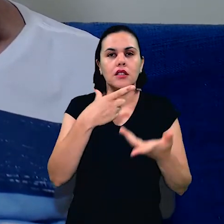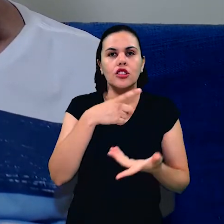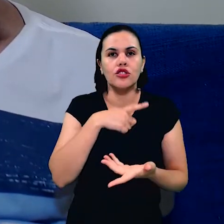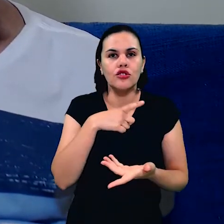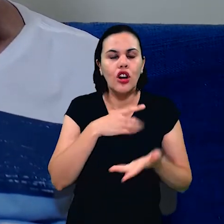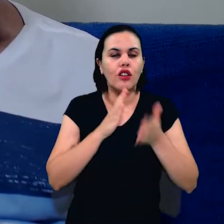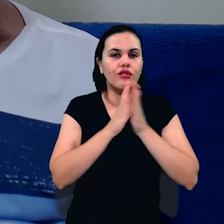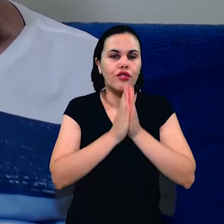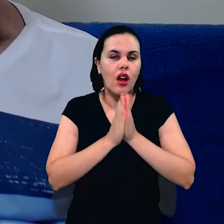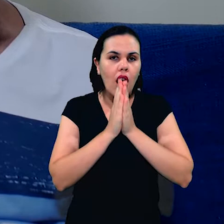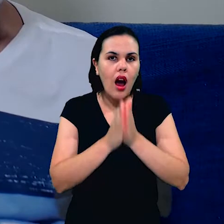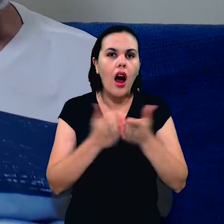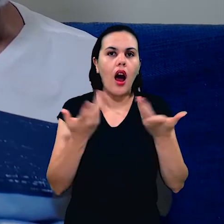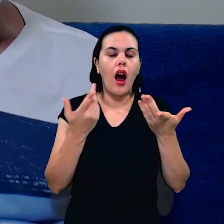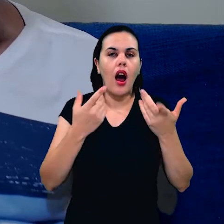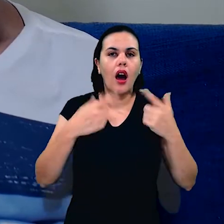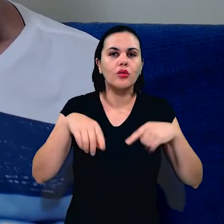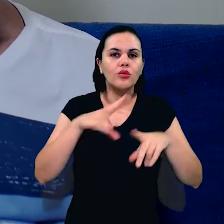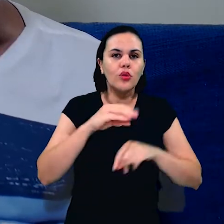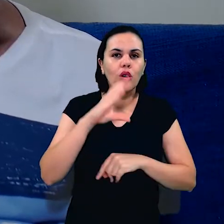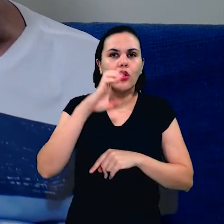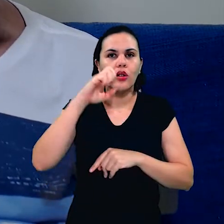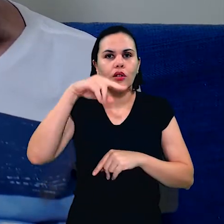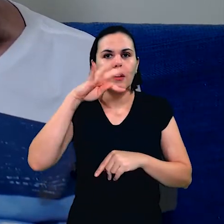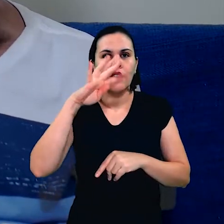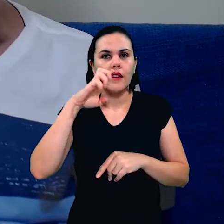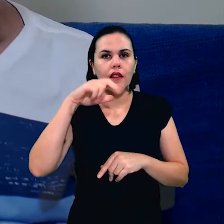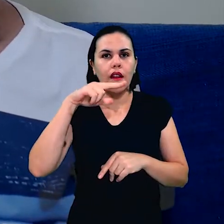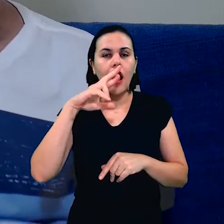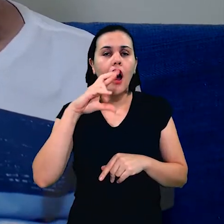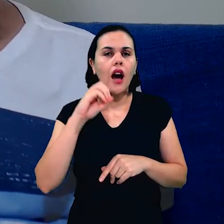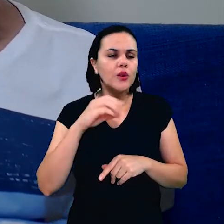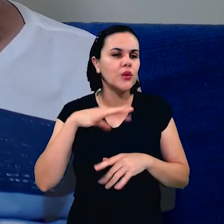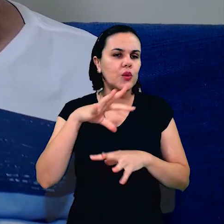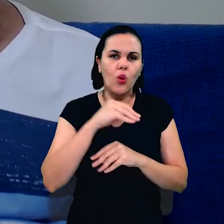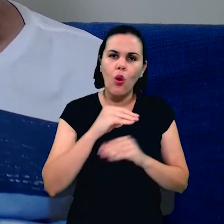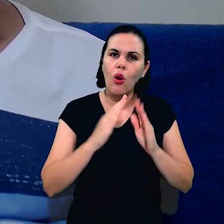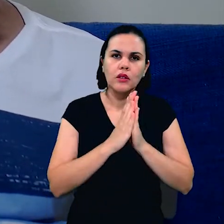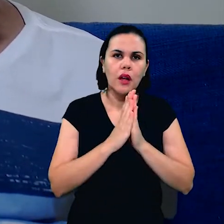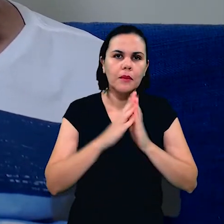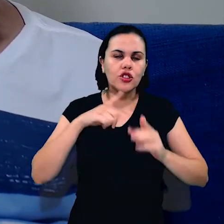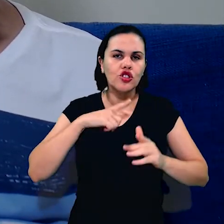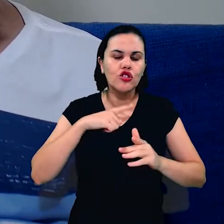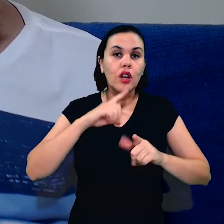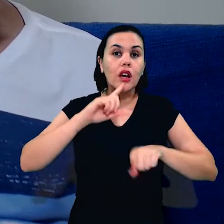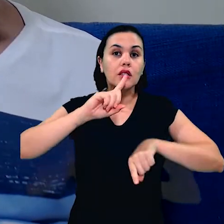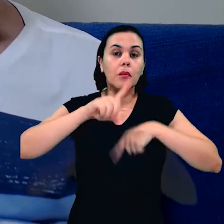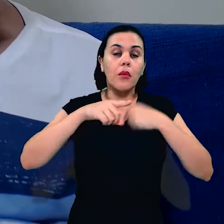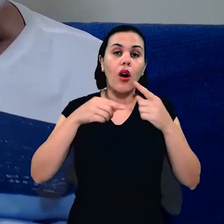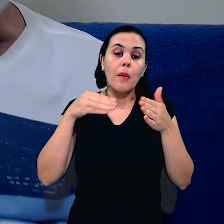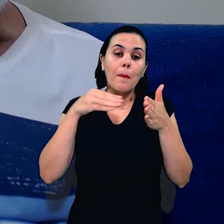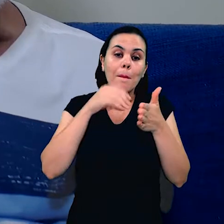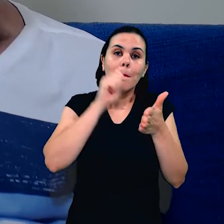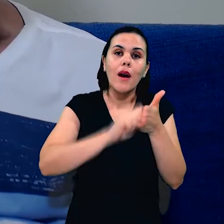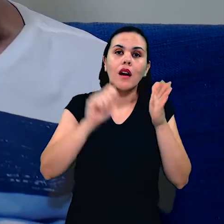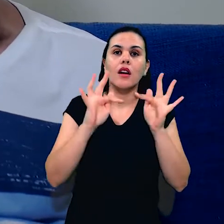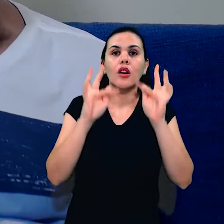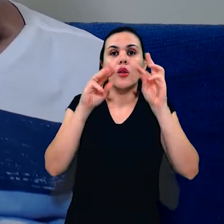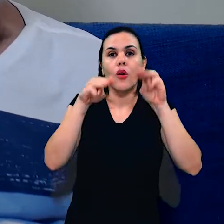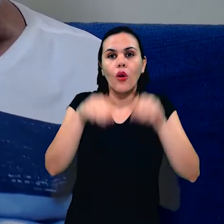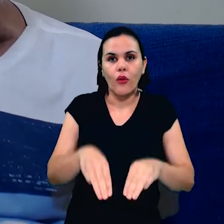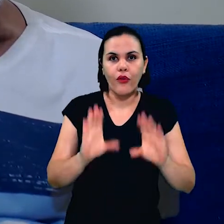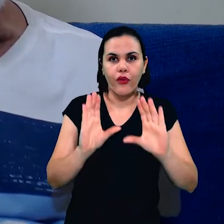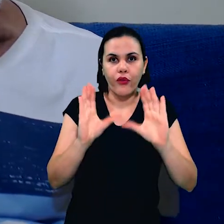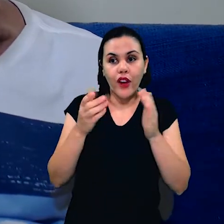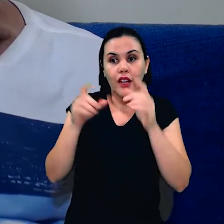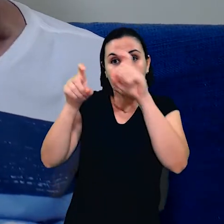tinha a reza, né, o setenário, a missa. E então, era o fim da festividade